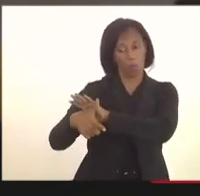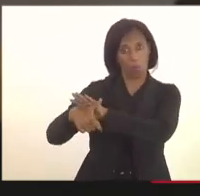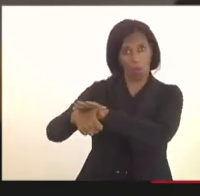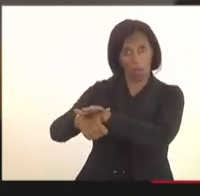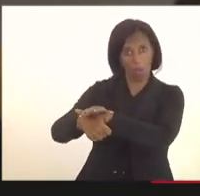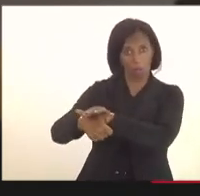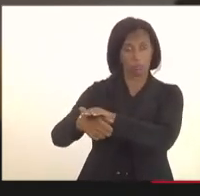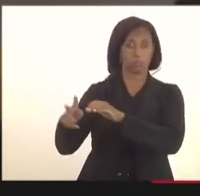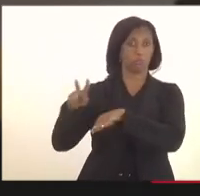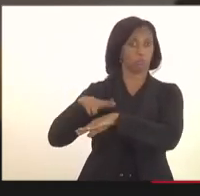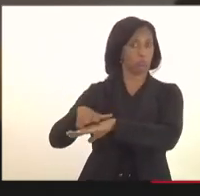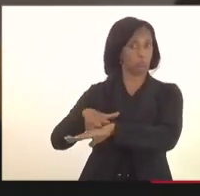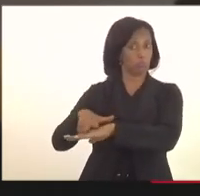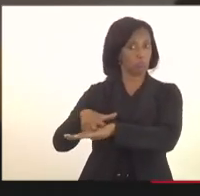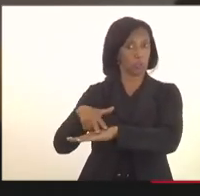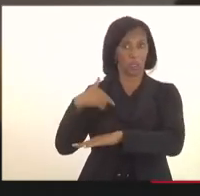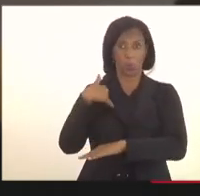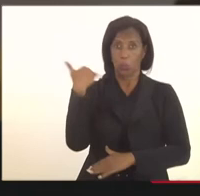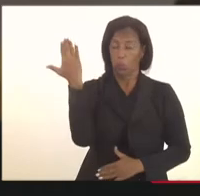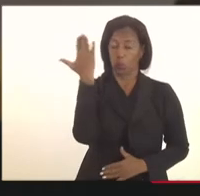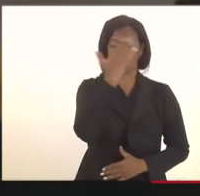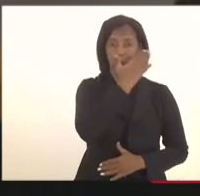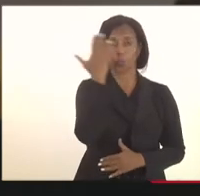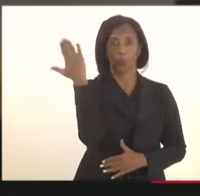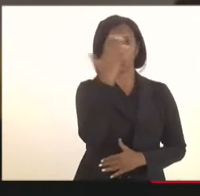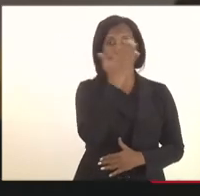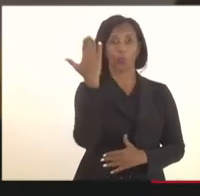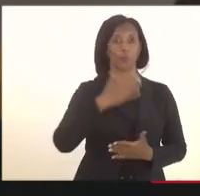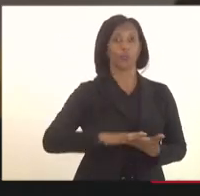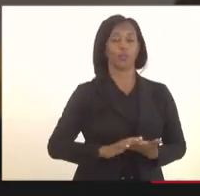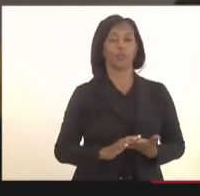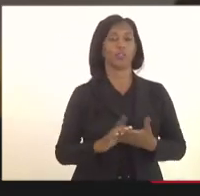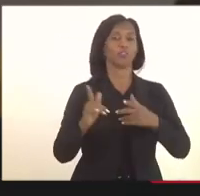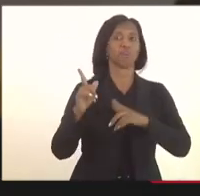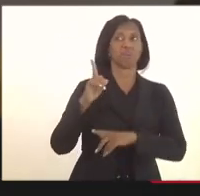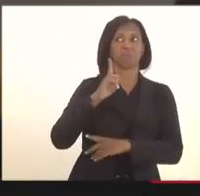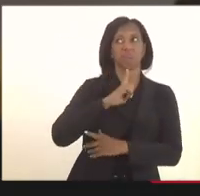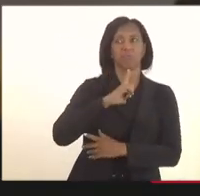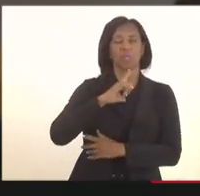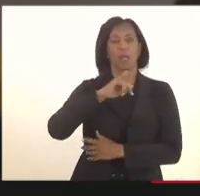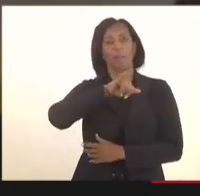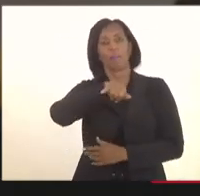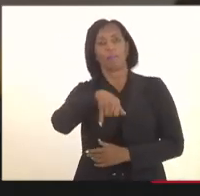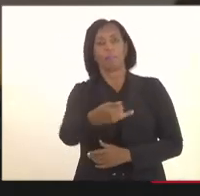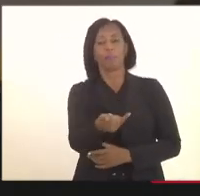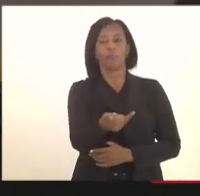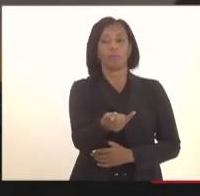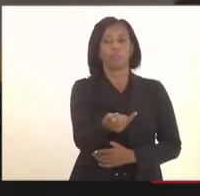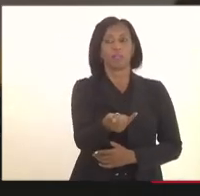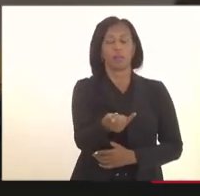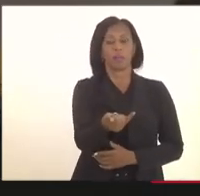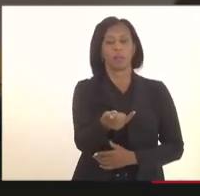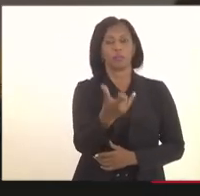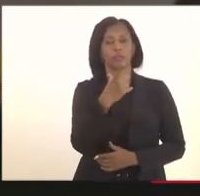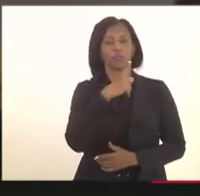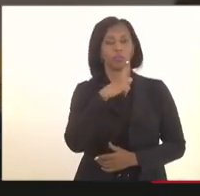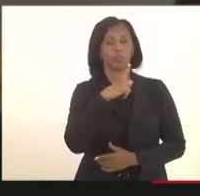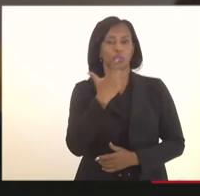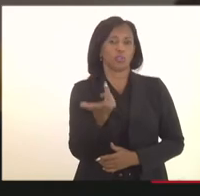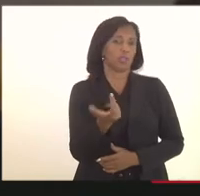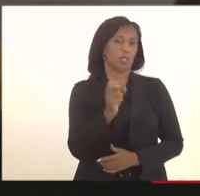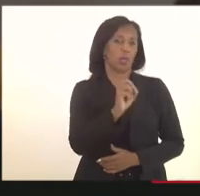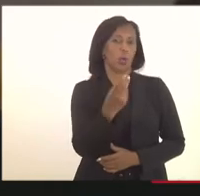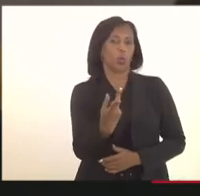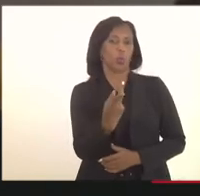Verde. Então, eu não vejo, até onde eu saiba, que exista a possibilidade de aproveitamento de um equipamento que tenha sido depreciado em Spadarte, esteja